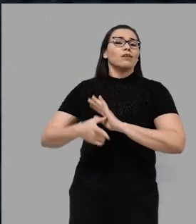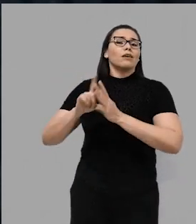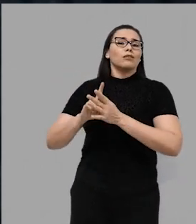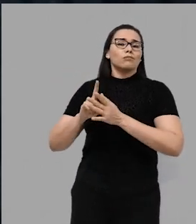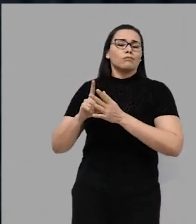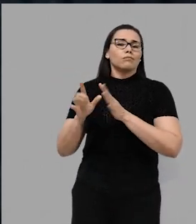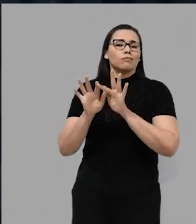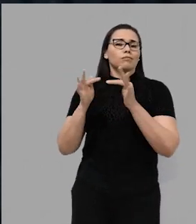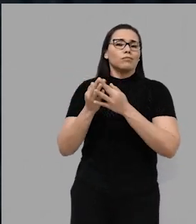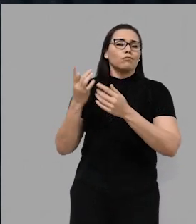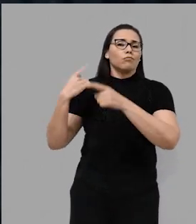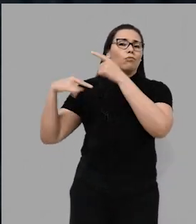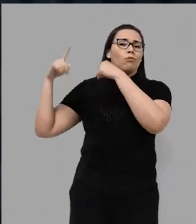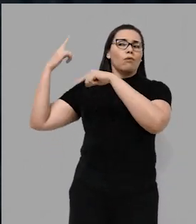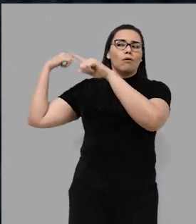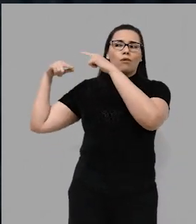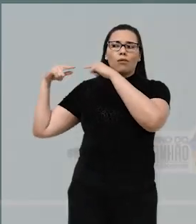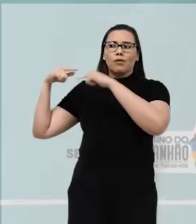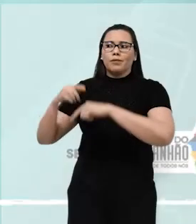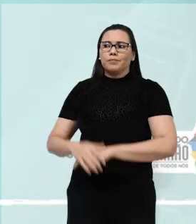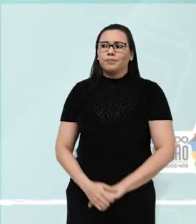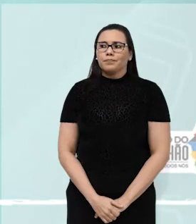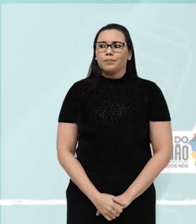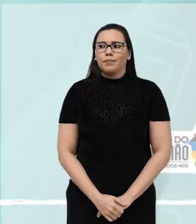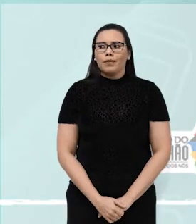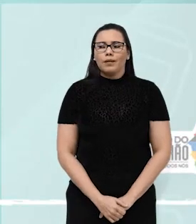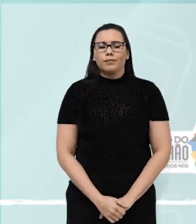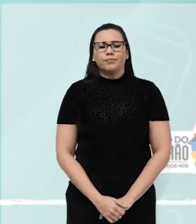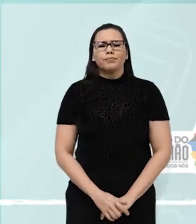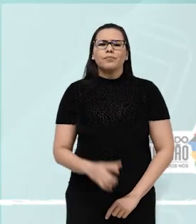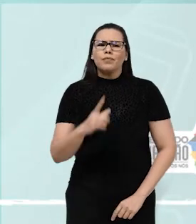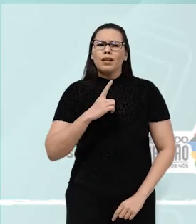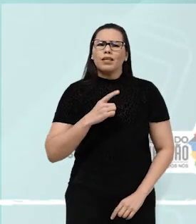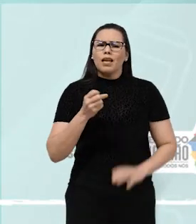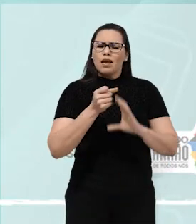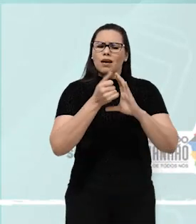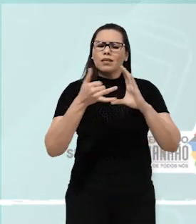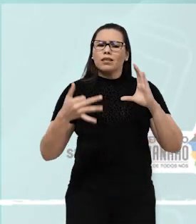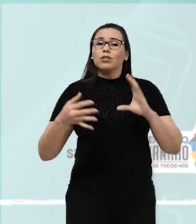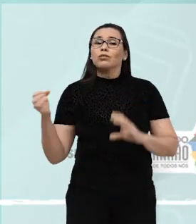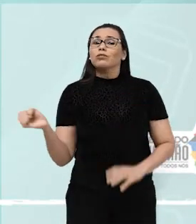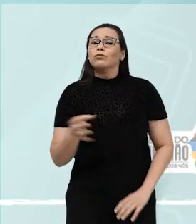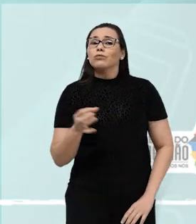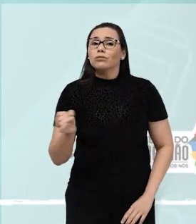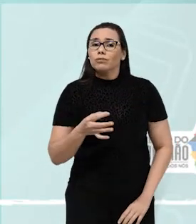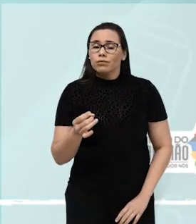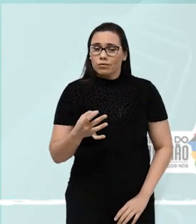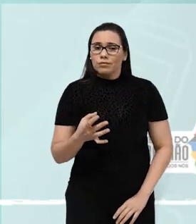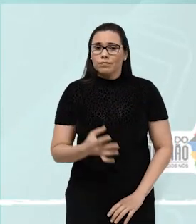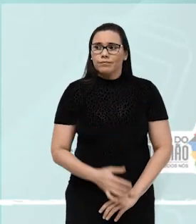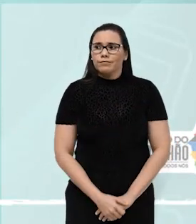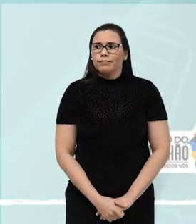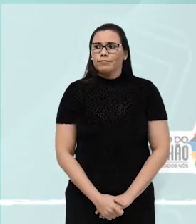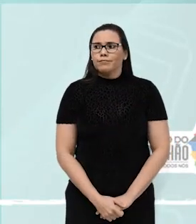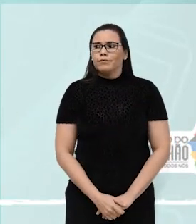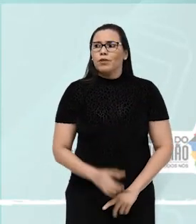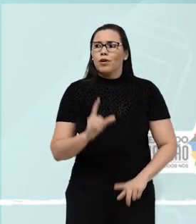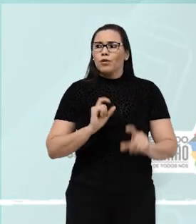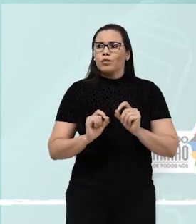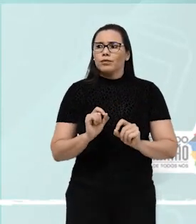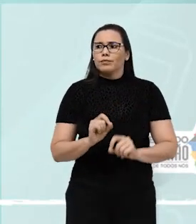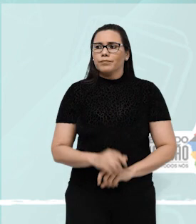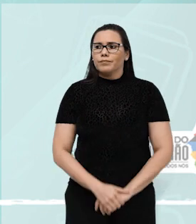sobe nessa árvore aqui, ó, surge uma nova característica, a gente chama de novidade evolutiva, uma